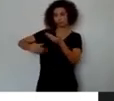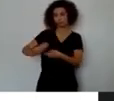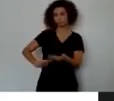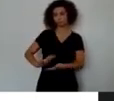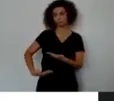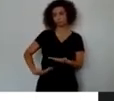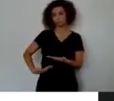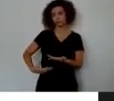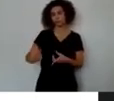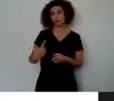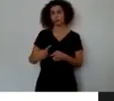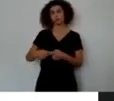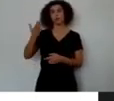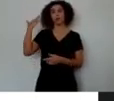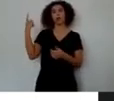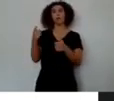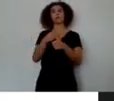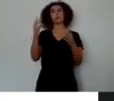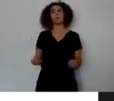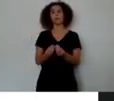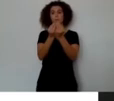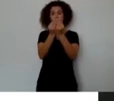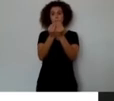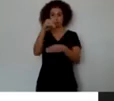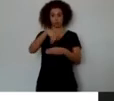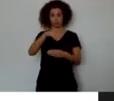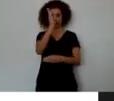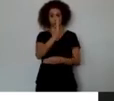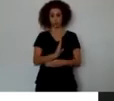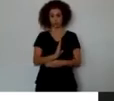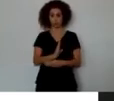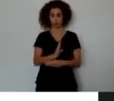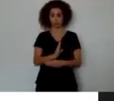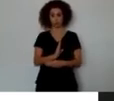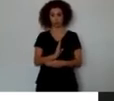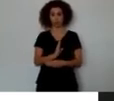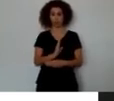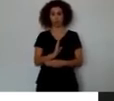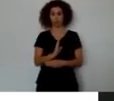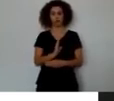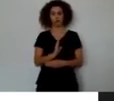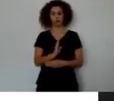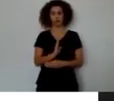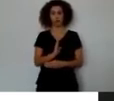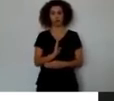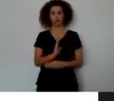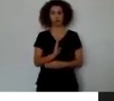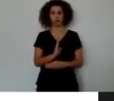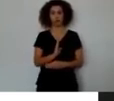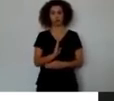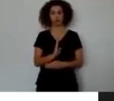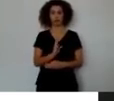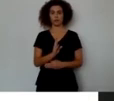desde quando houve a primeira missa no Brasil, né, logo quando houve a invasão